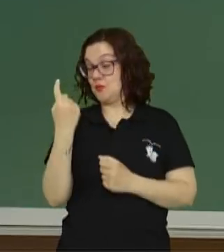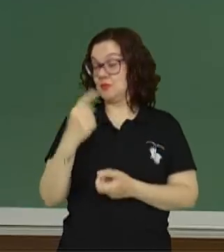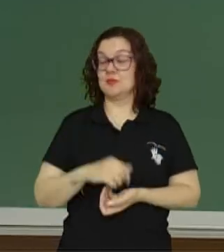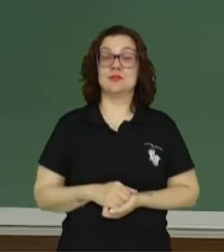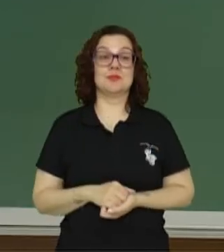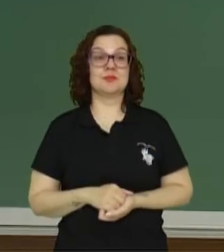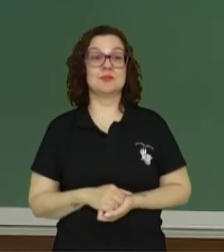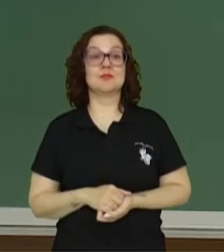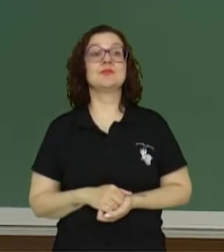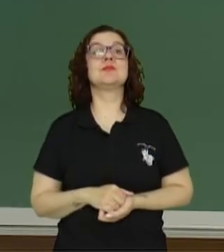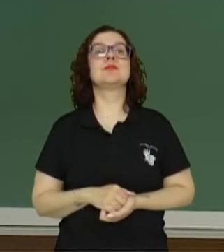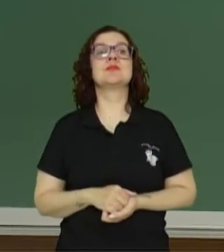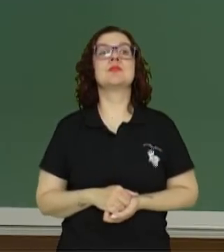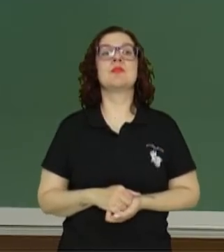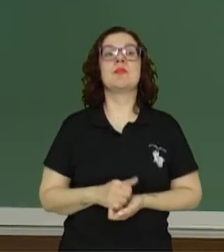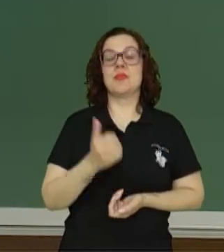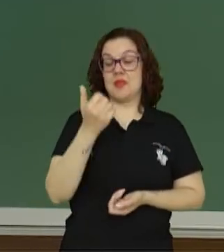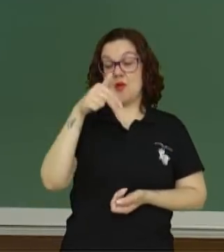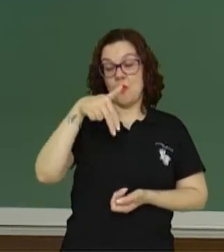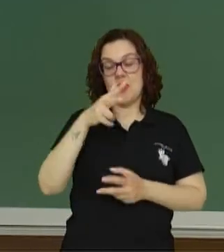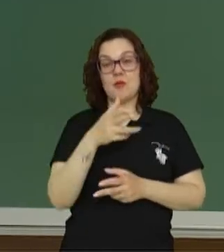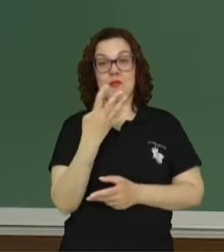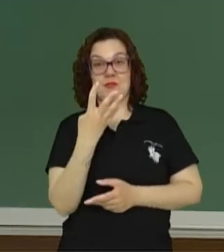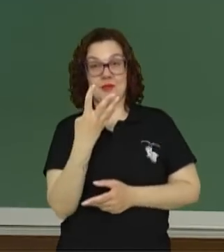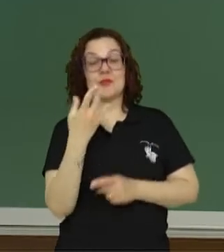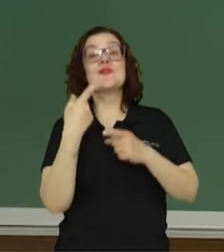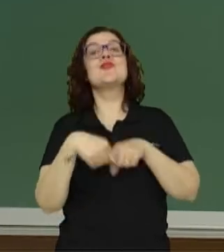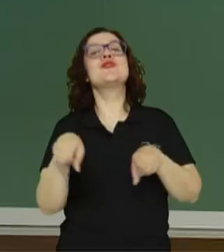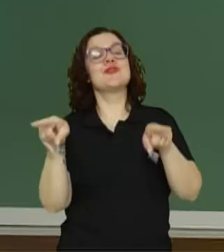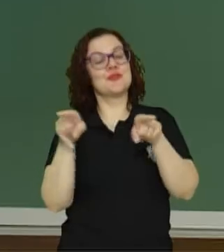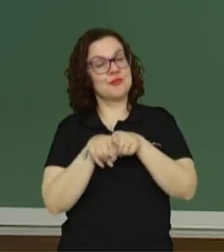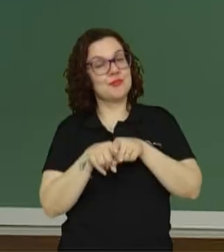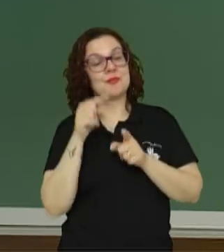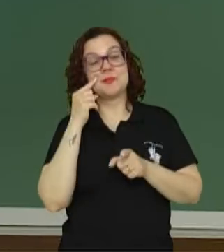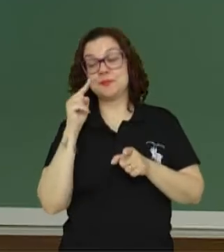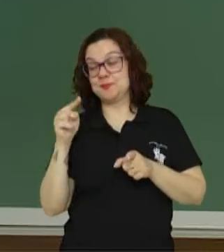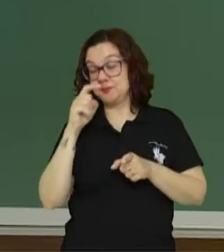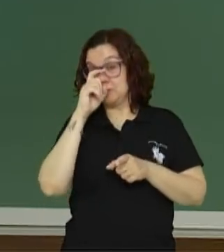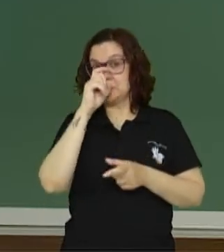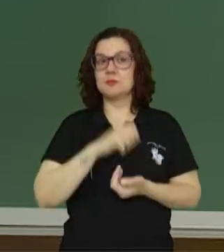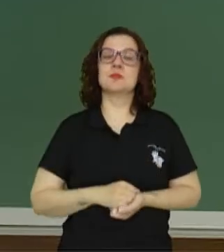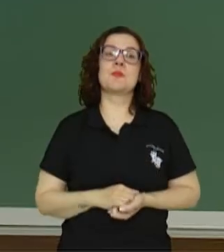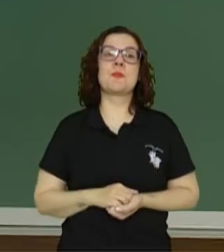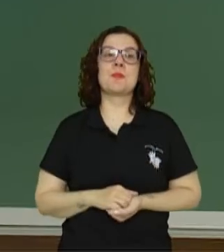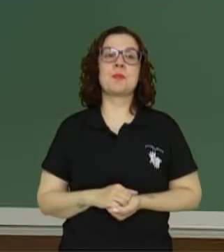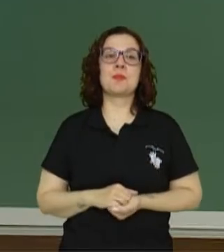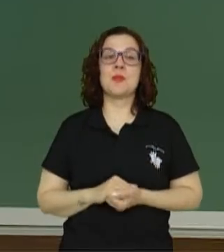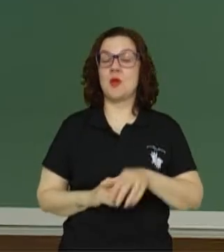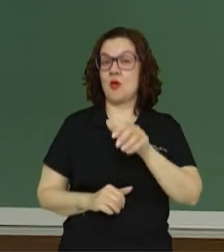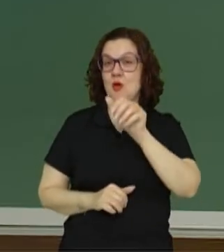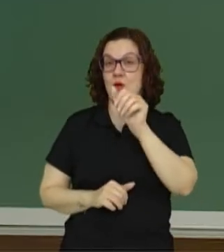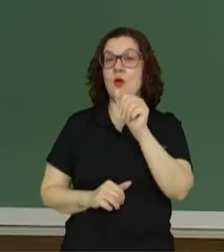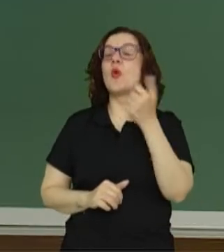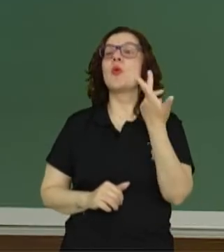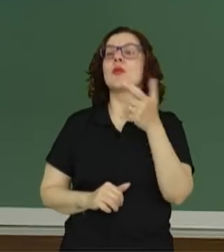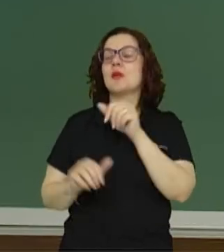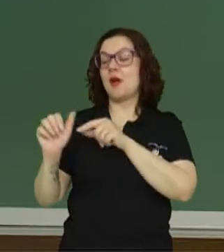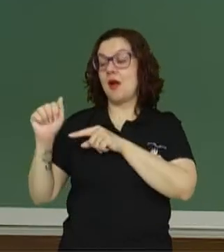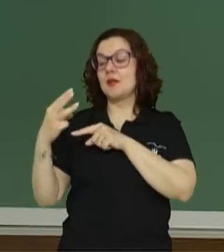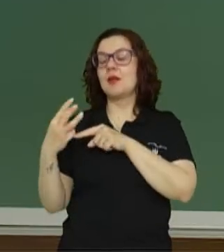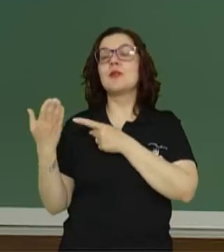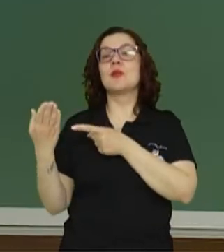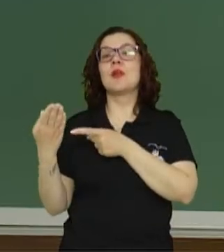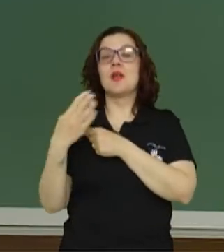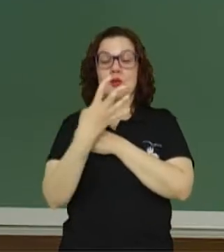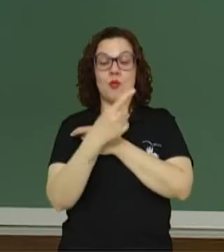1. Para n igual a 4, mesma coisa. Usando a lei da recorrência, 4 menos